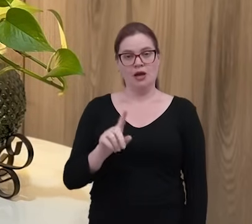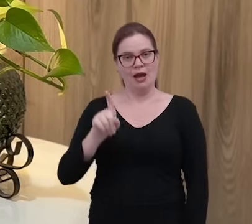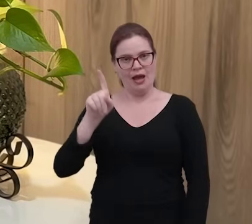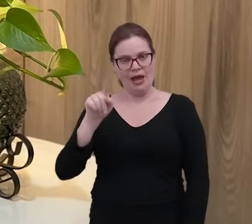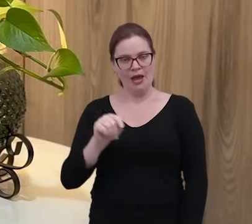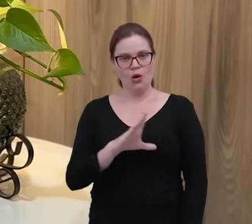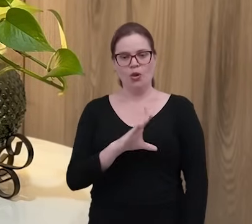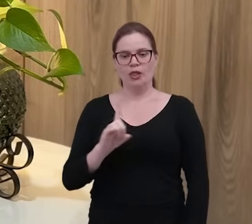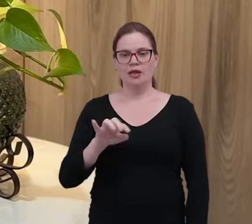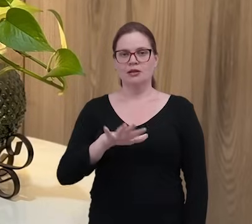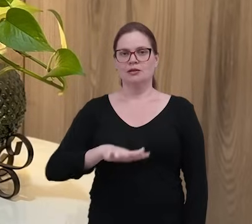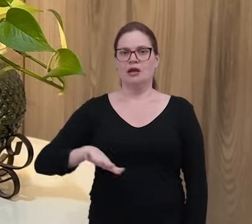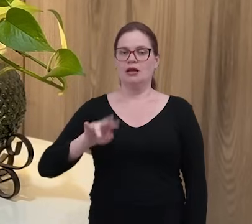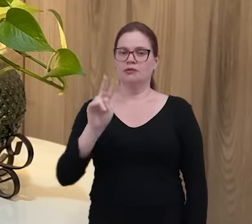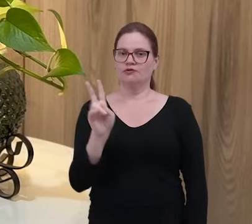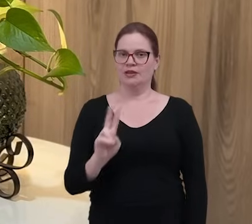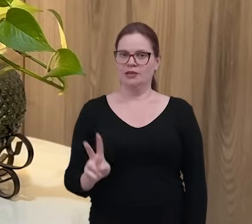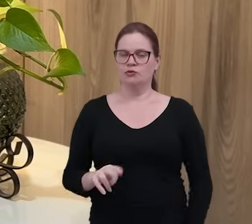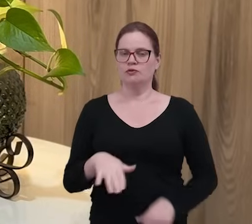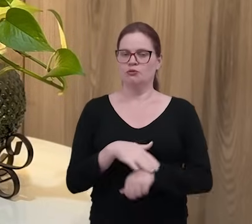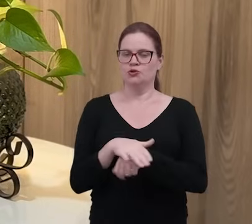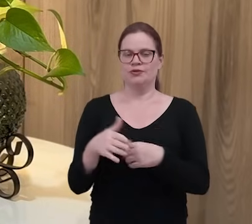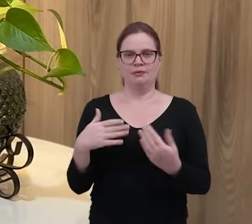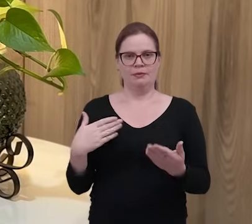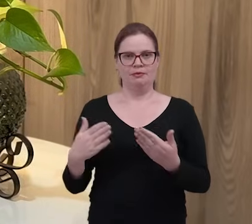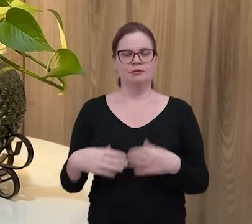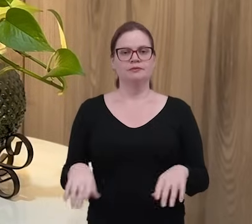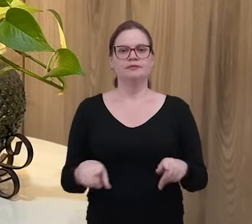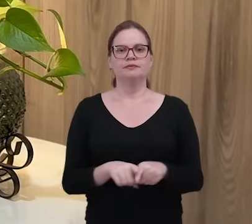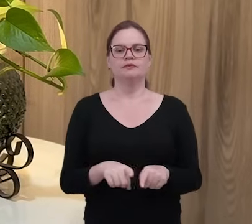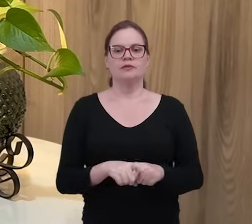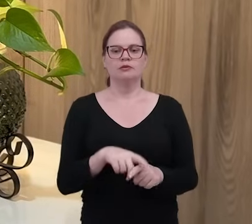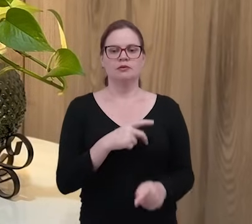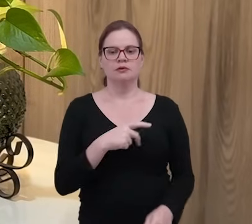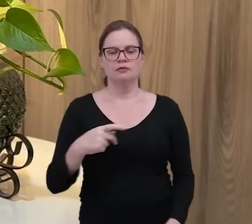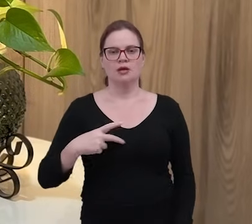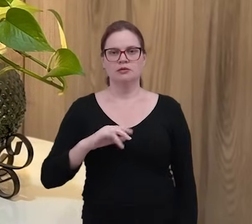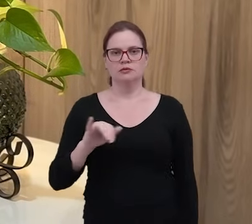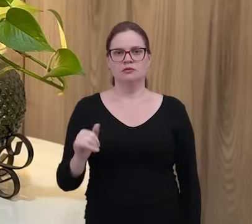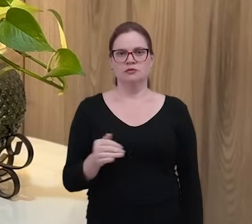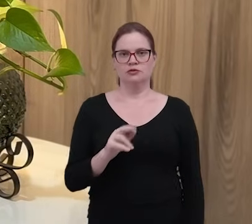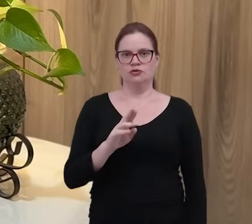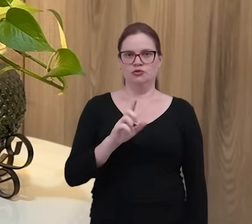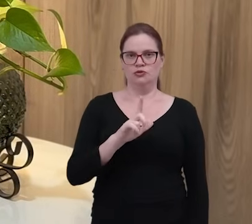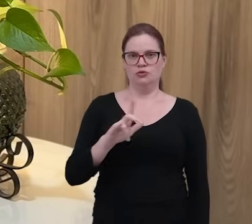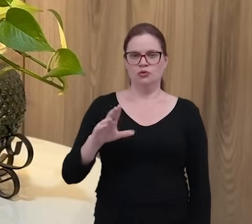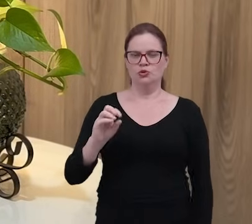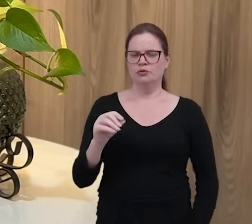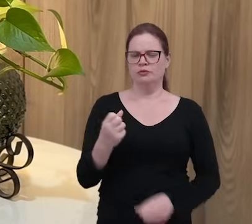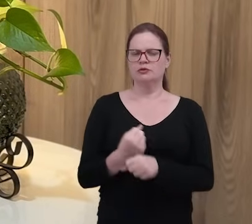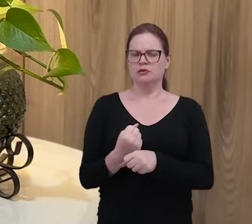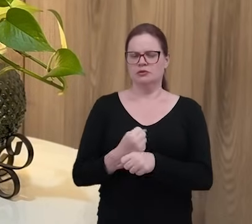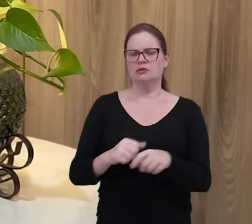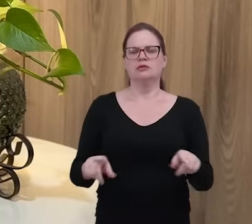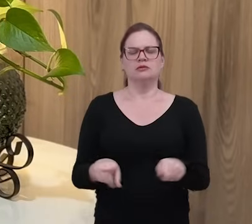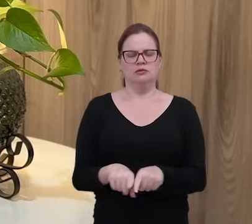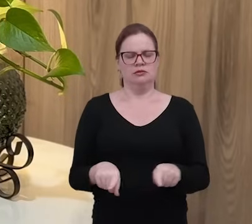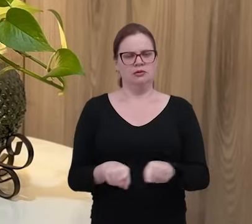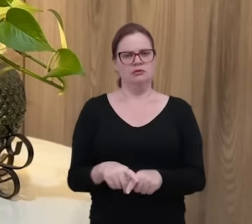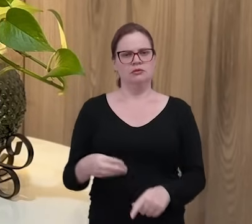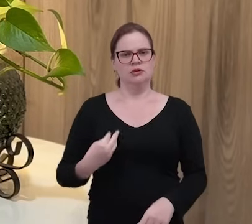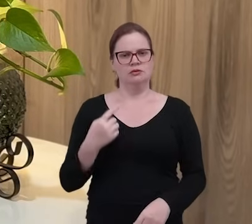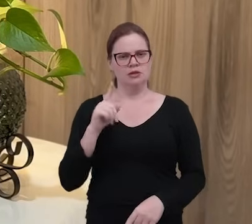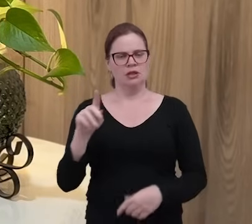coordena as igrejas aí na Venezuela. E também com o pastor Júlio, que esteve por lá por muitos